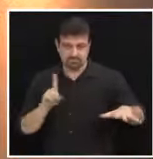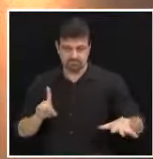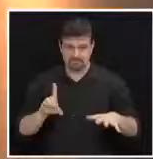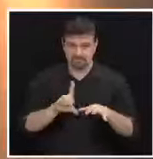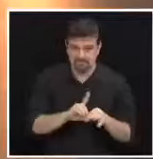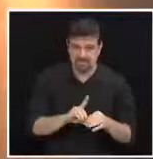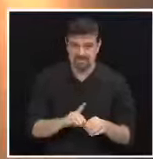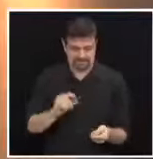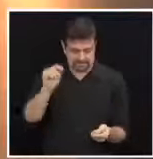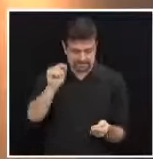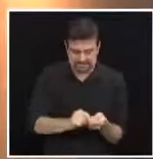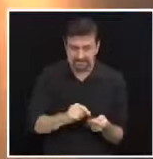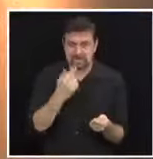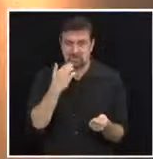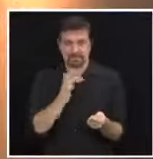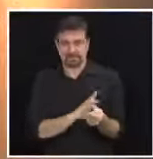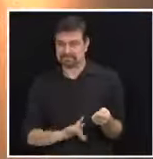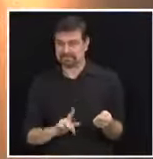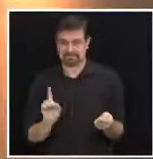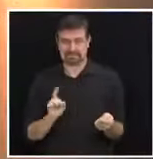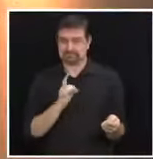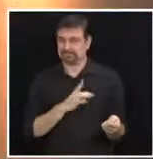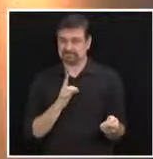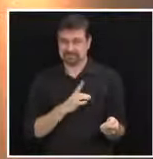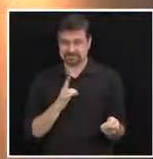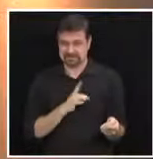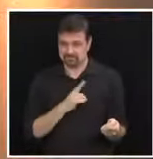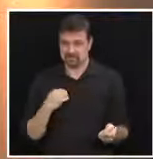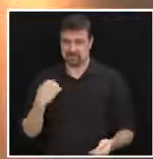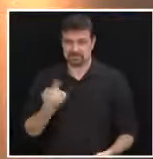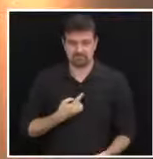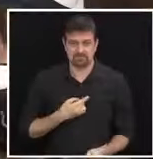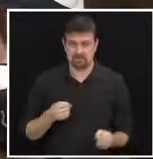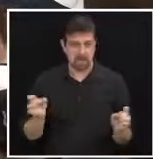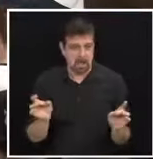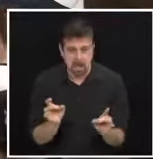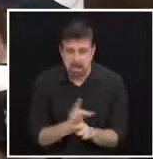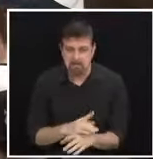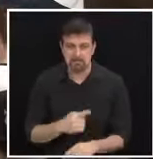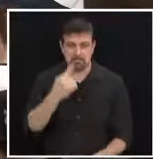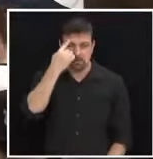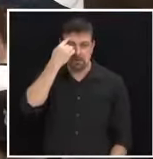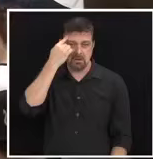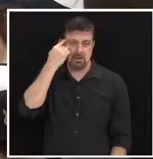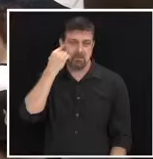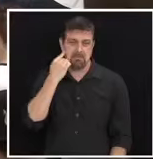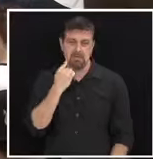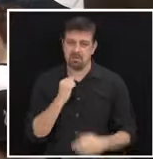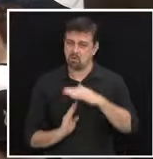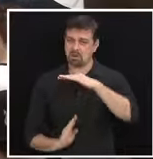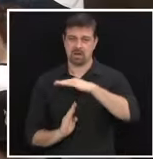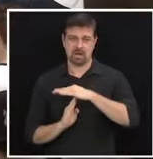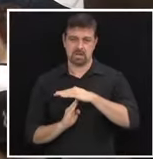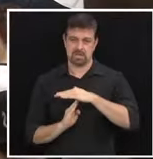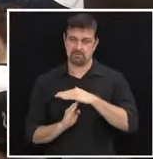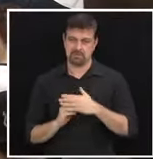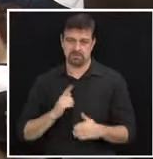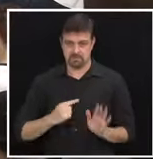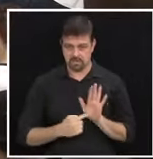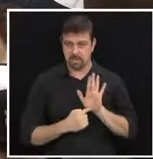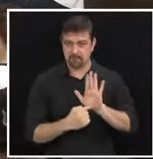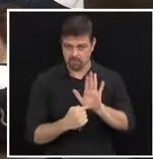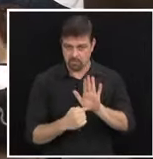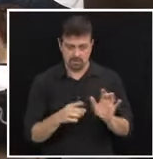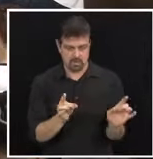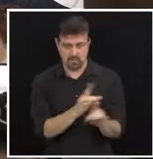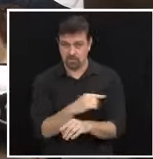não precisa furar o dedo, que todo mundo tem medo do furinho no dedo, ele fica pronto de 20 minutos a meia hora no máximo, o resultado já sai ali.